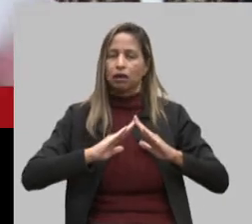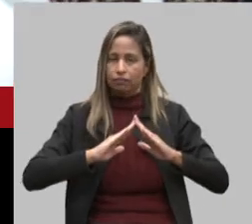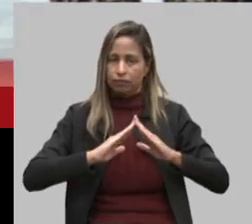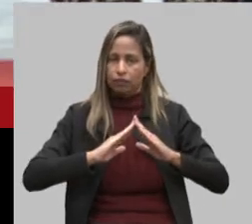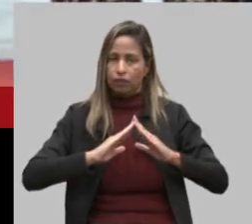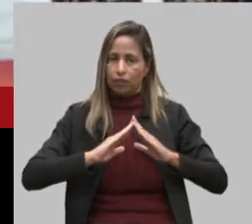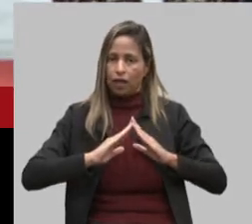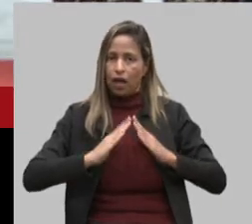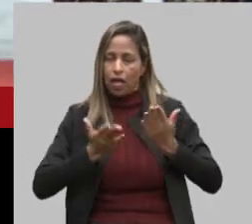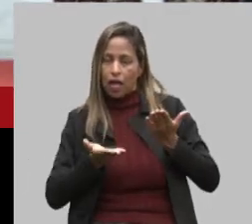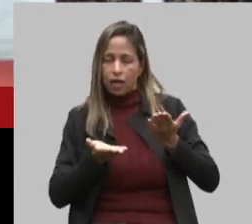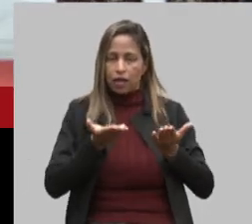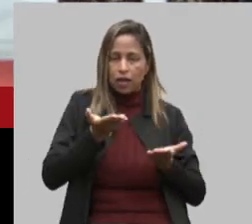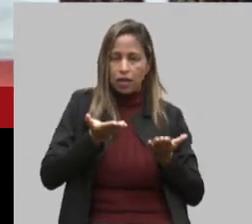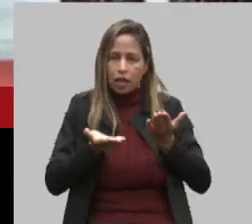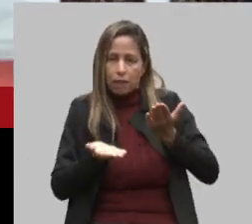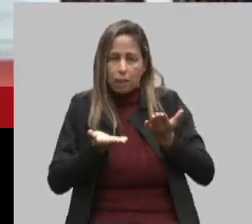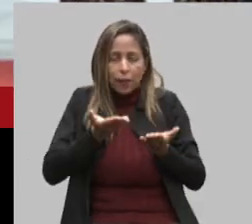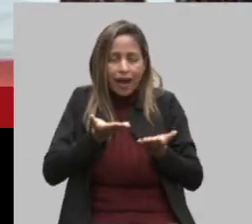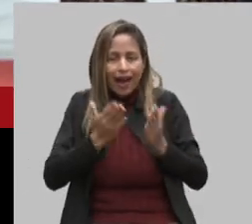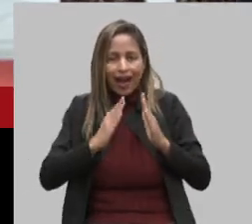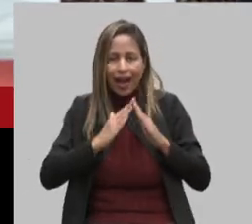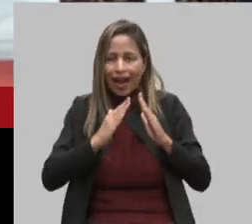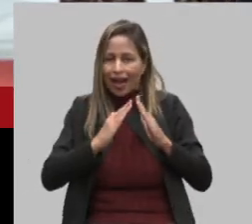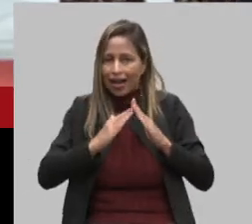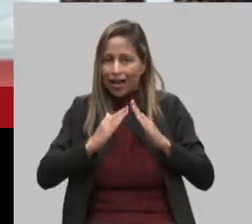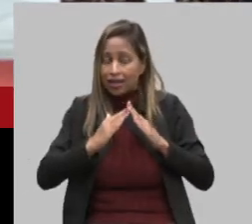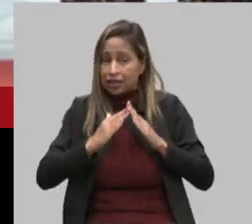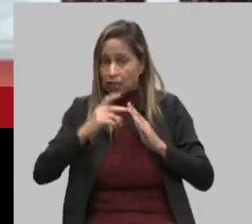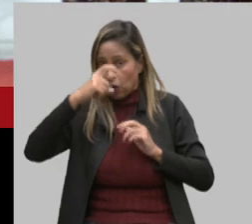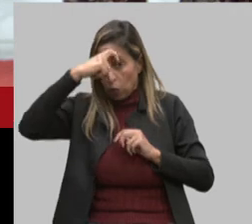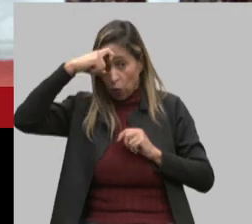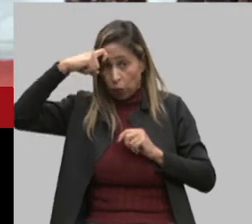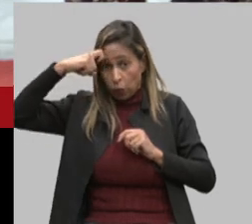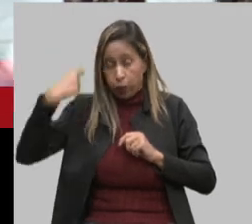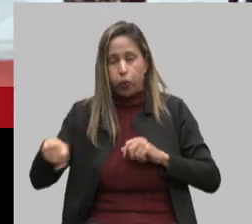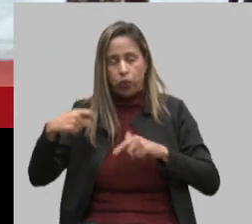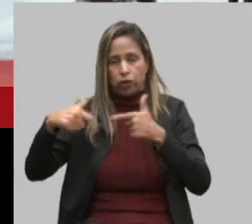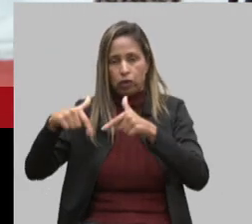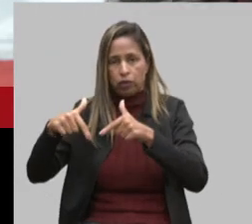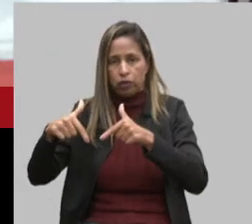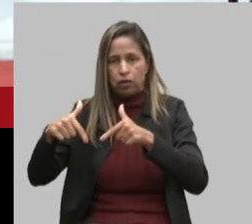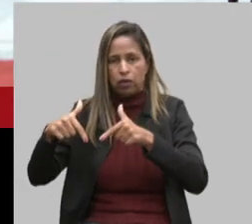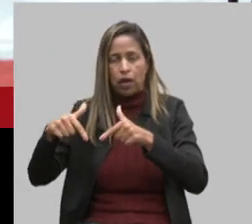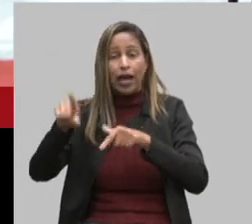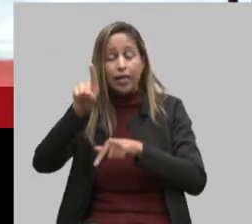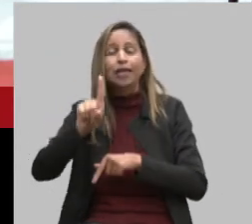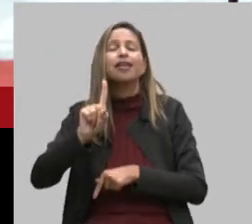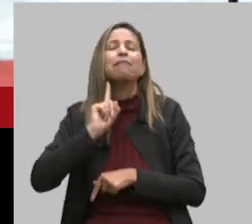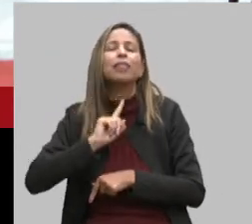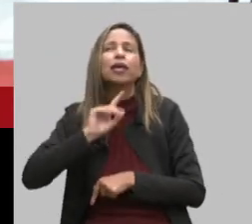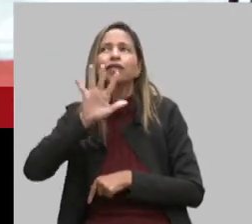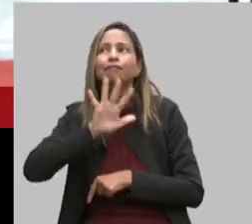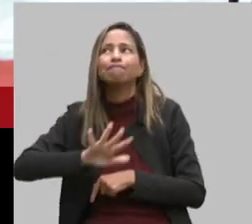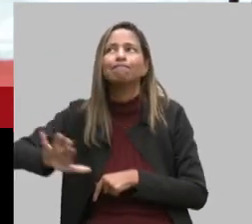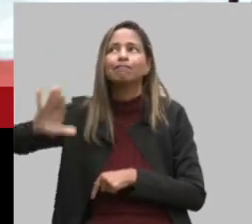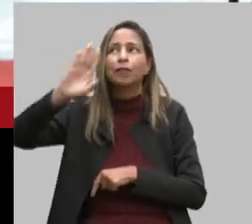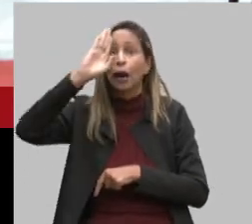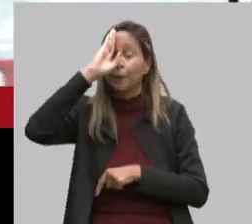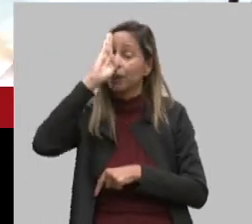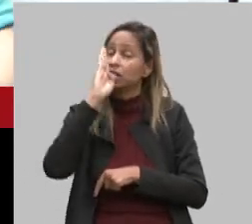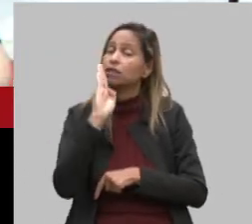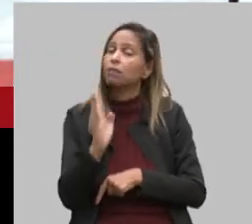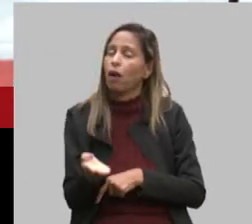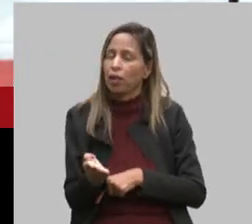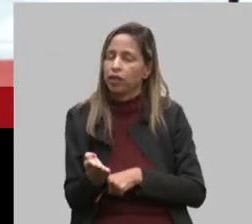equilibrar a casa porque não é um trabalho fácil um Professor Minas Gerais principalmente e